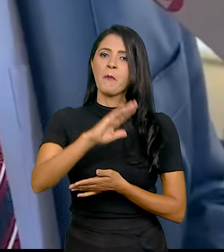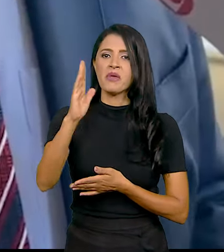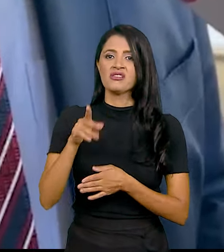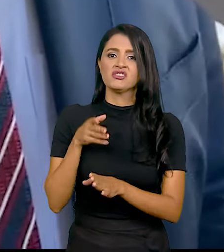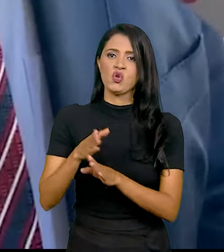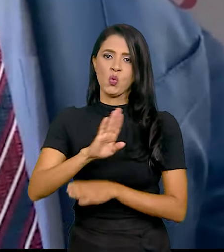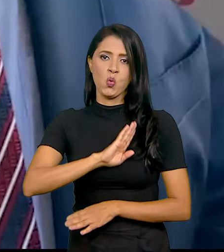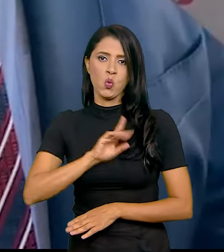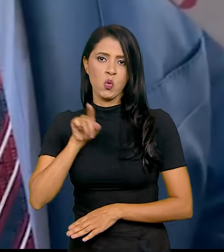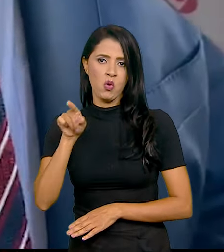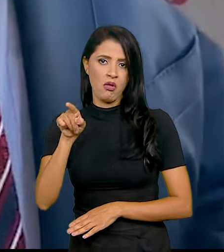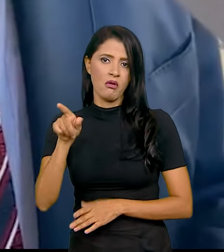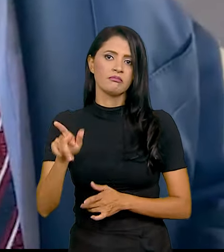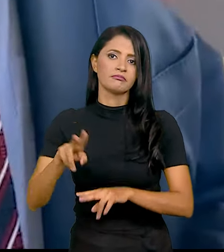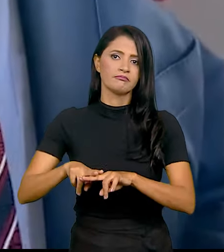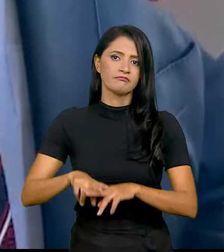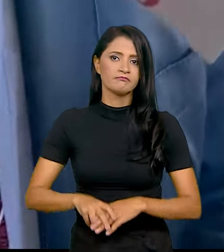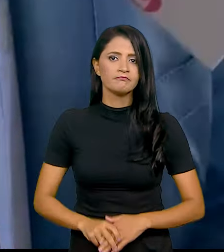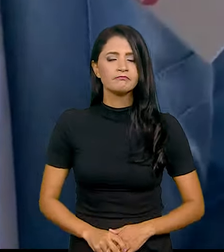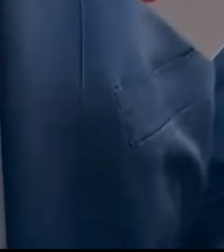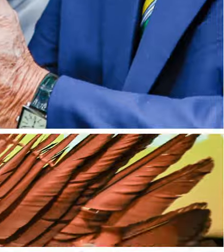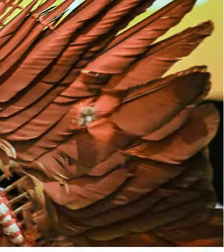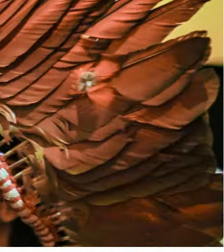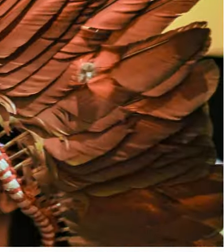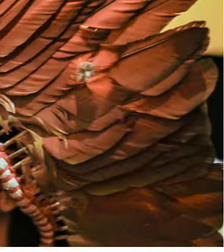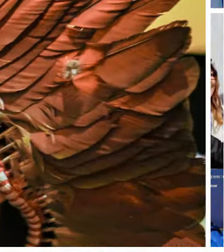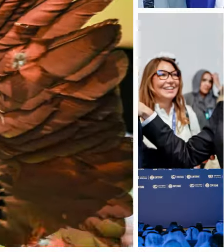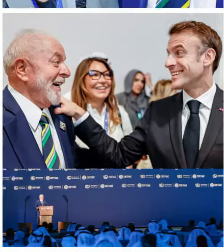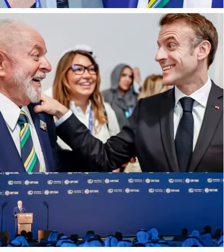para a liberação dos brasileiros que estavam na faixa de Gaza.